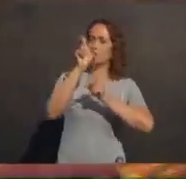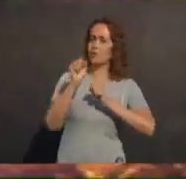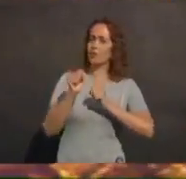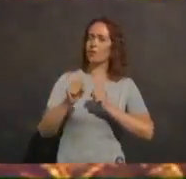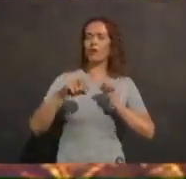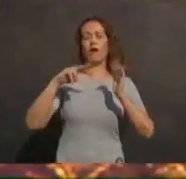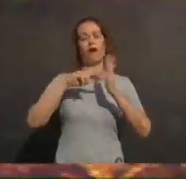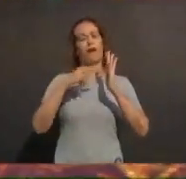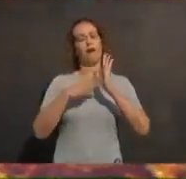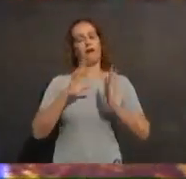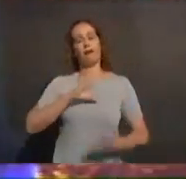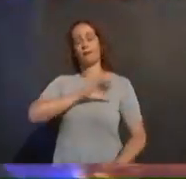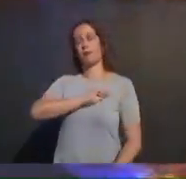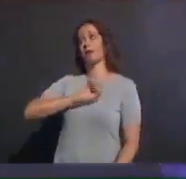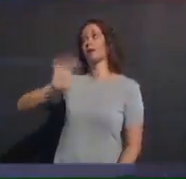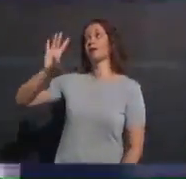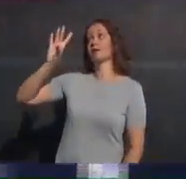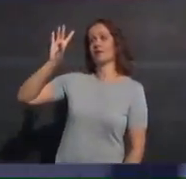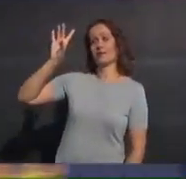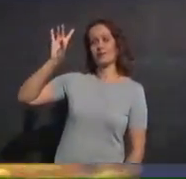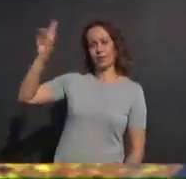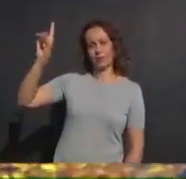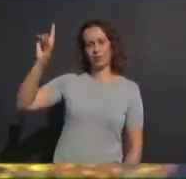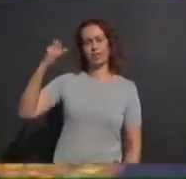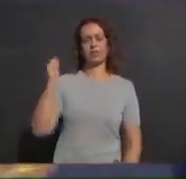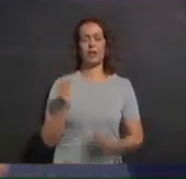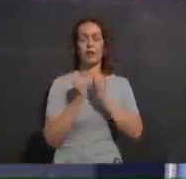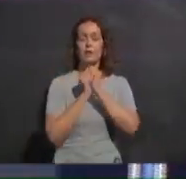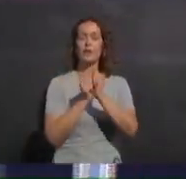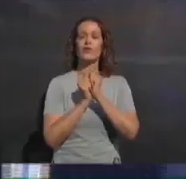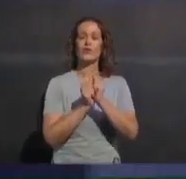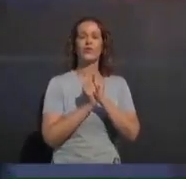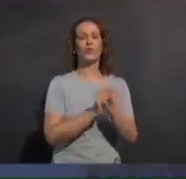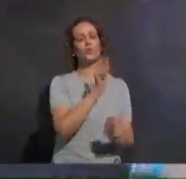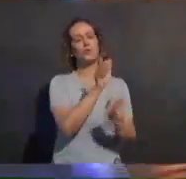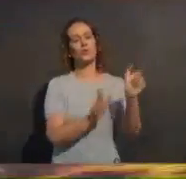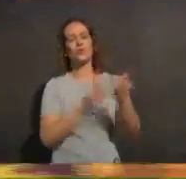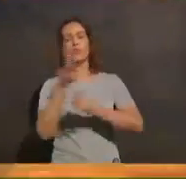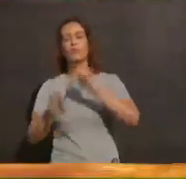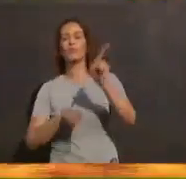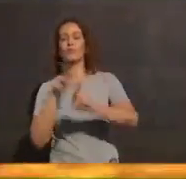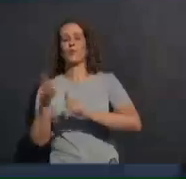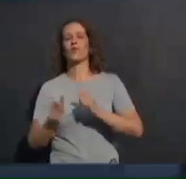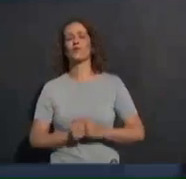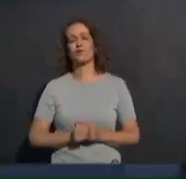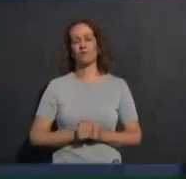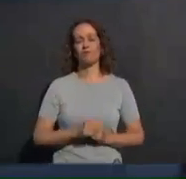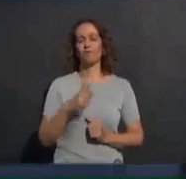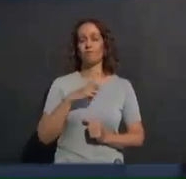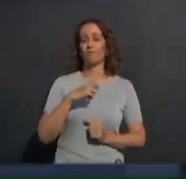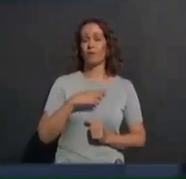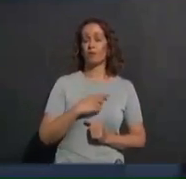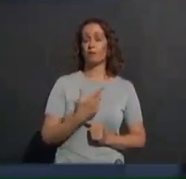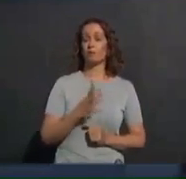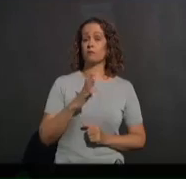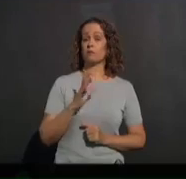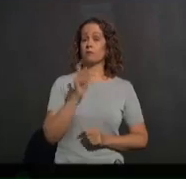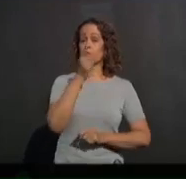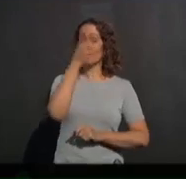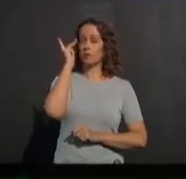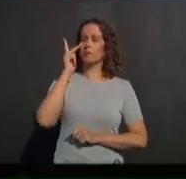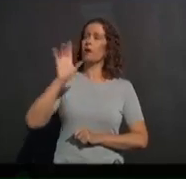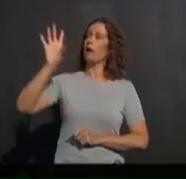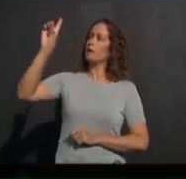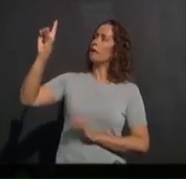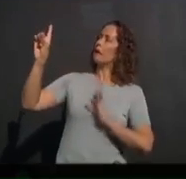amar a Deus. Amar a Deus é se envolver com o povo de Deus. Tem um monte de gente dizendo que ama a Deus, mas tem ojeriza, raiva de envolver